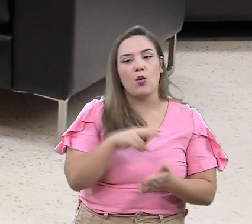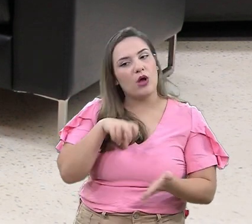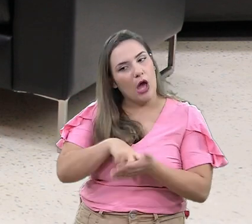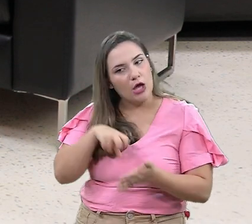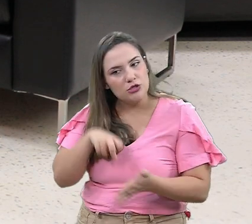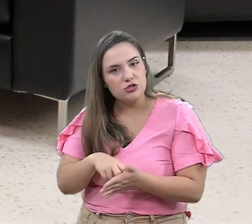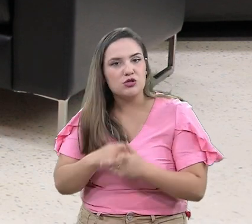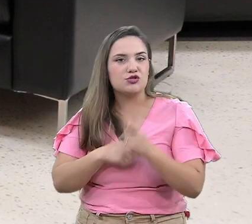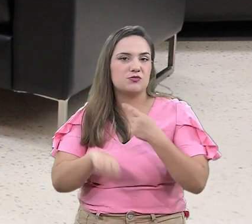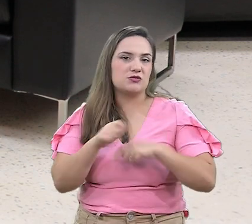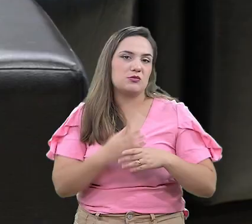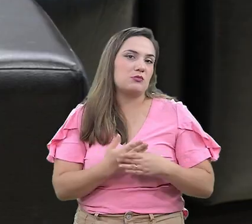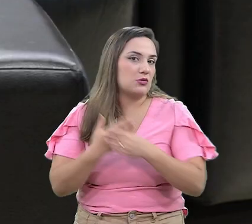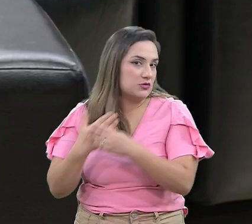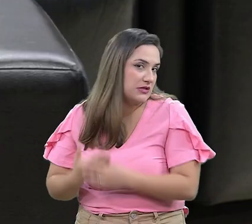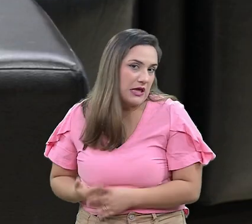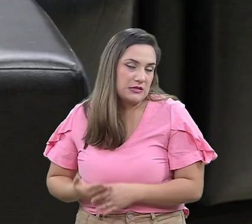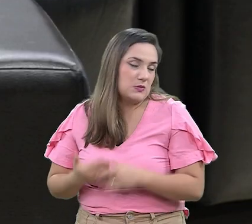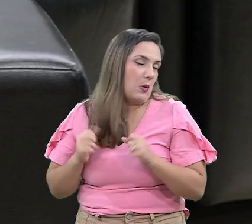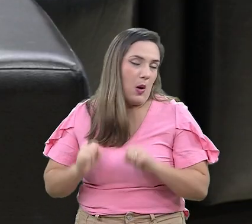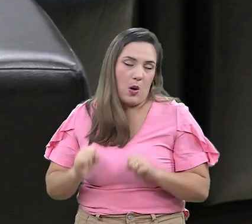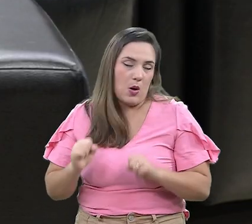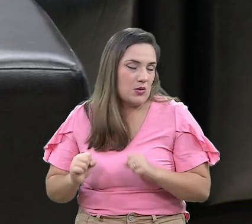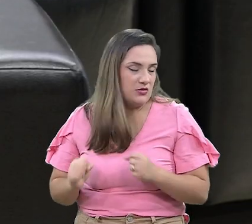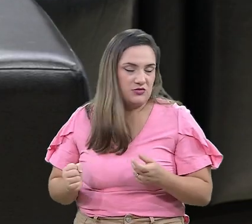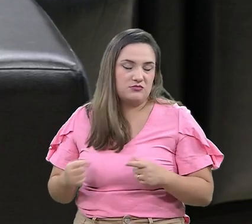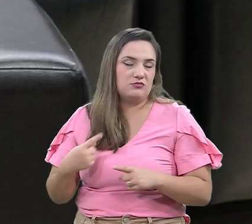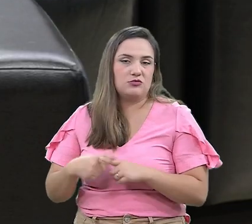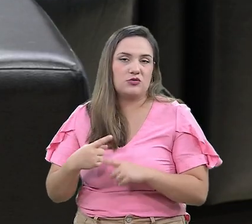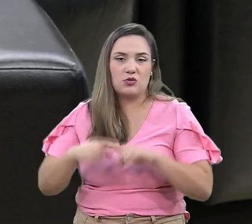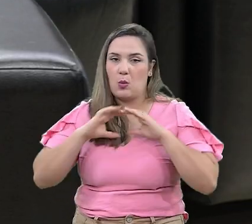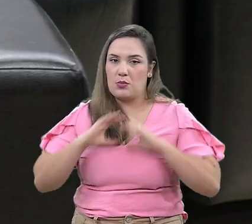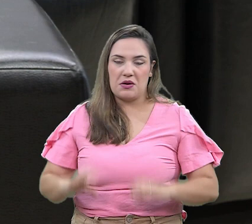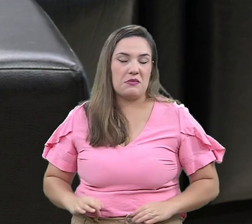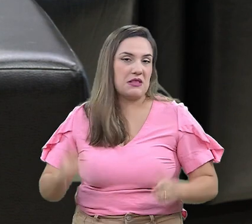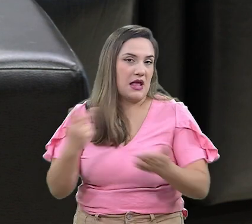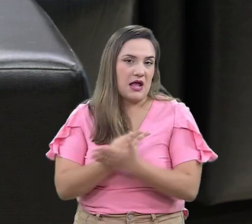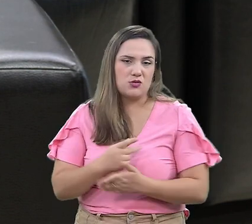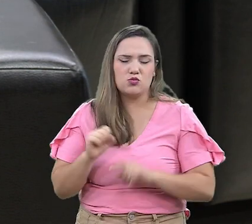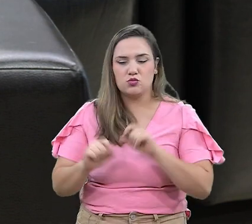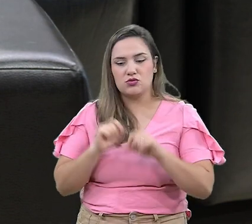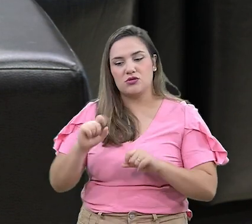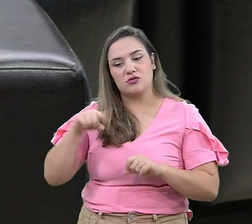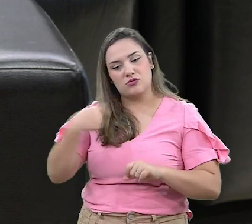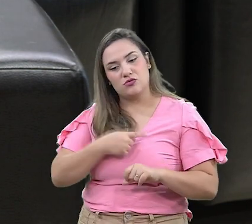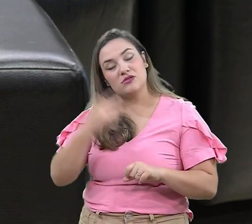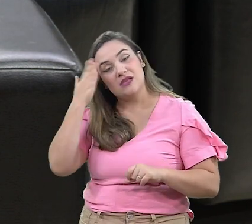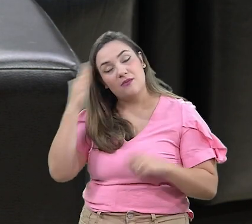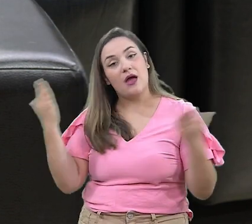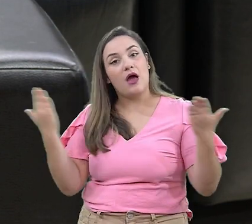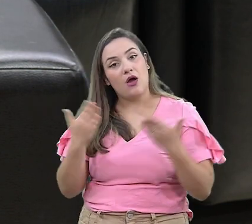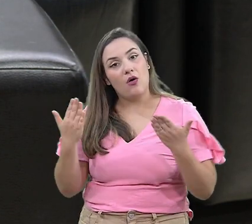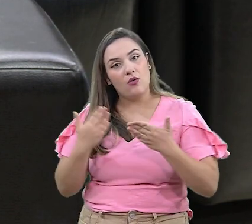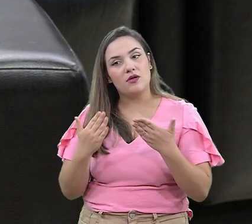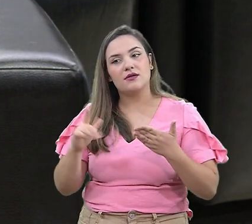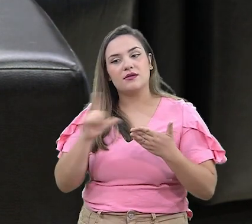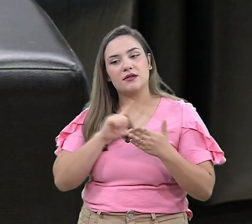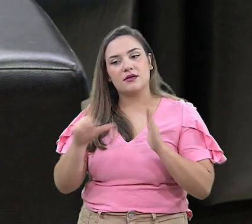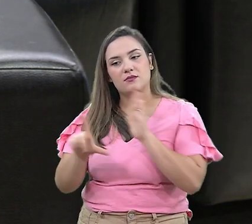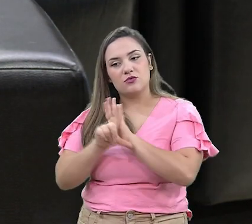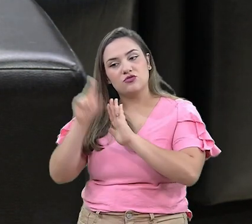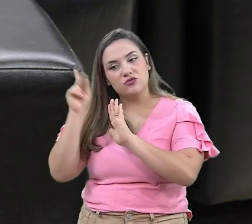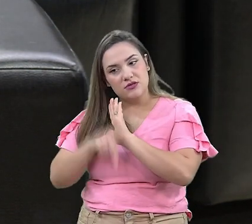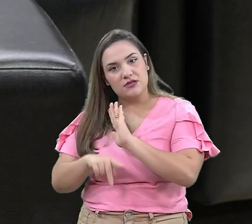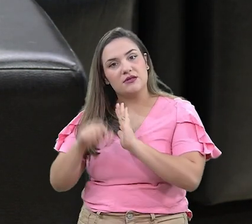punições administrativas e disciplinares por essa conduta. O que se sabe, Fernanda, é que agora há